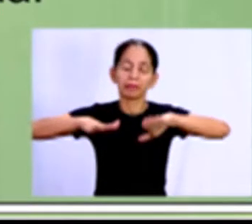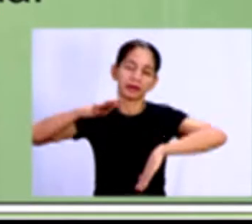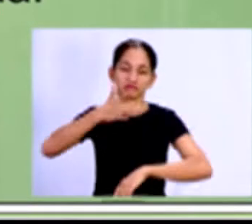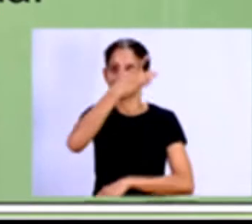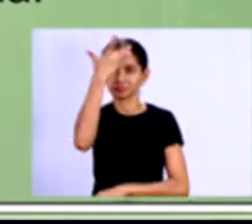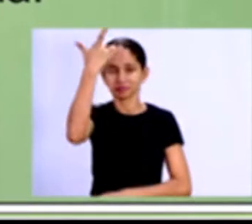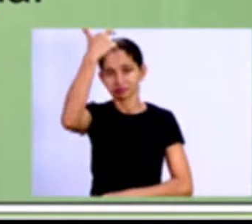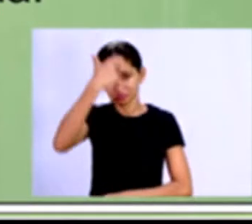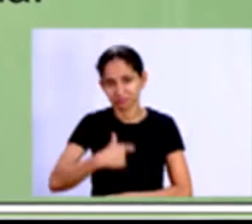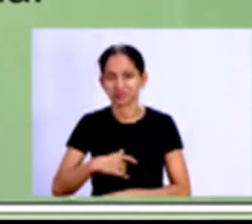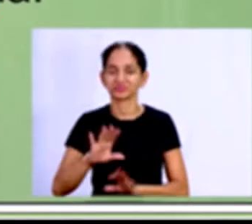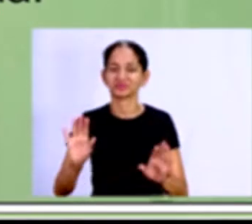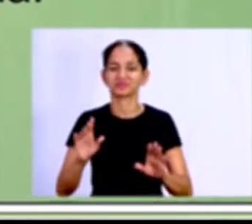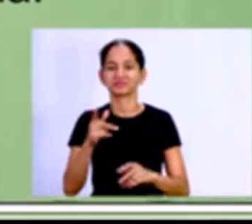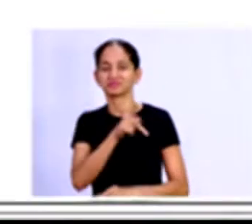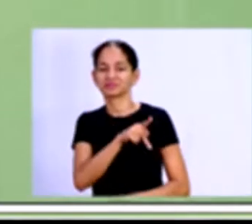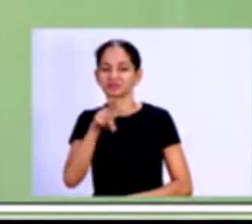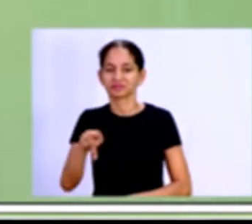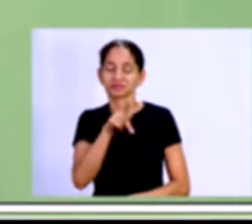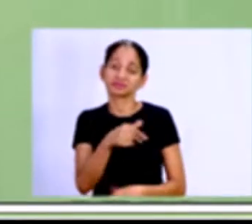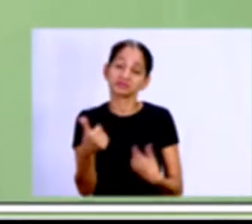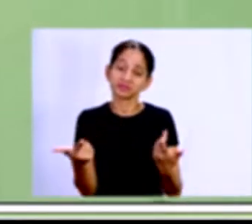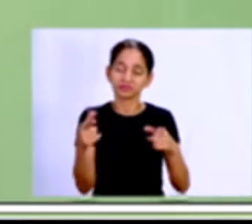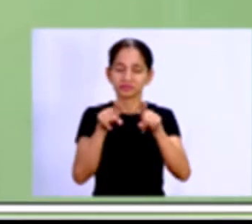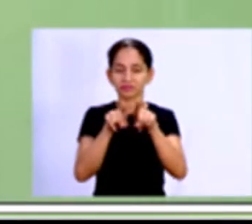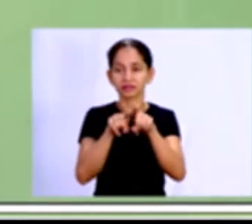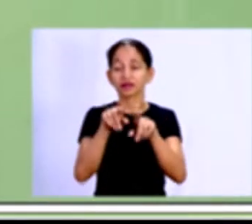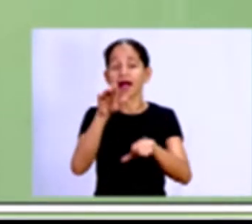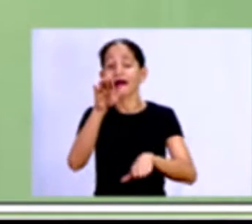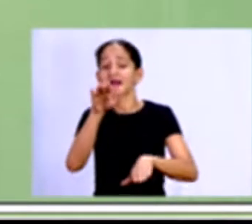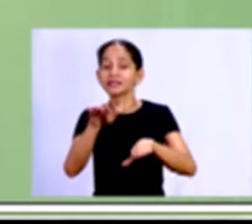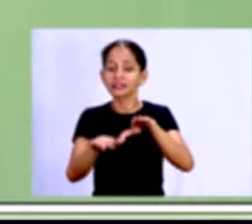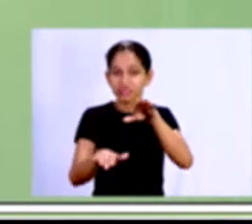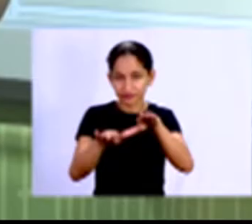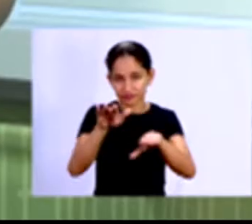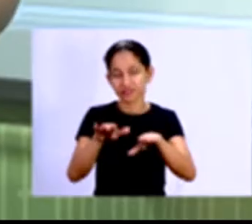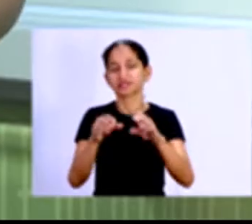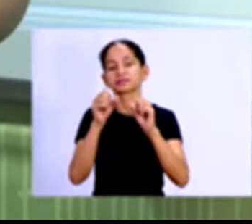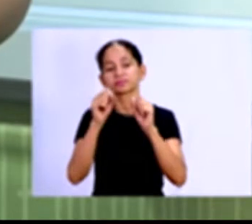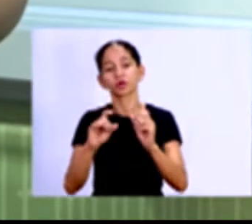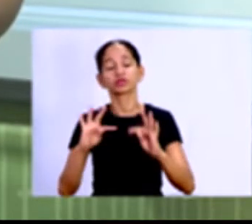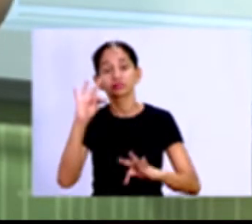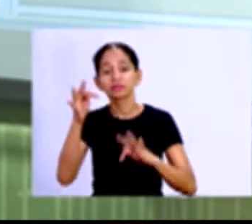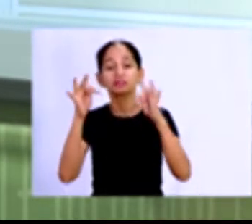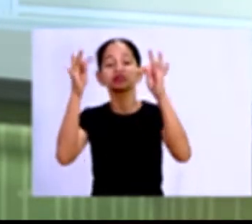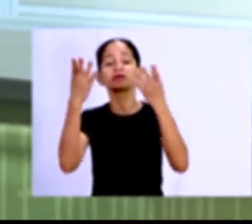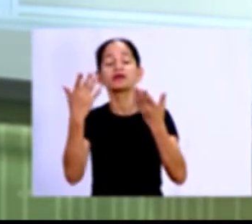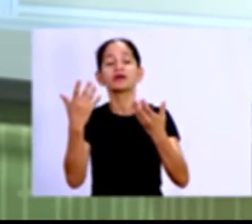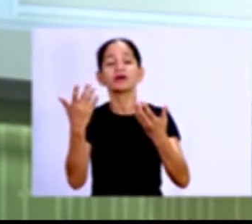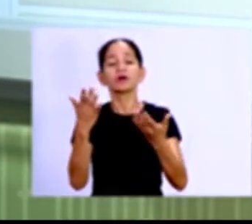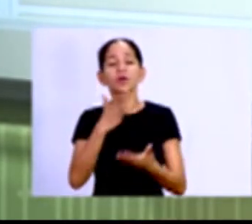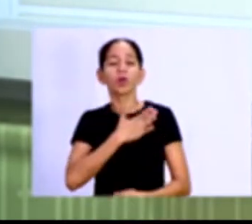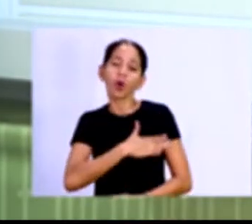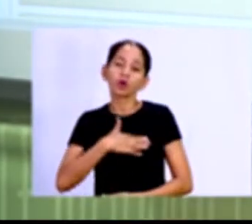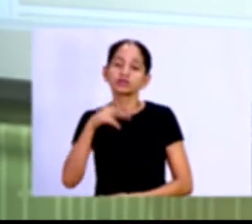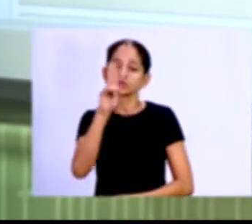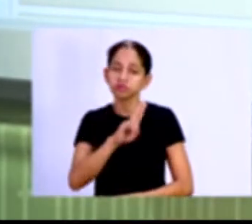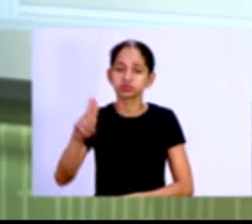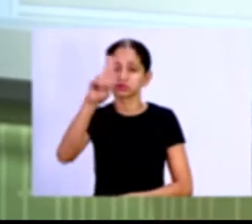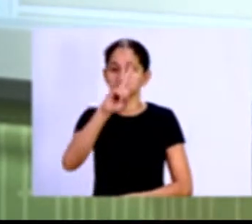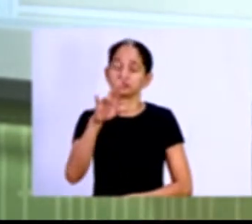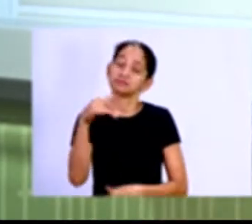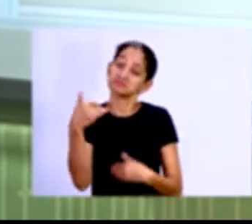ser empregada. Então, o que nós temos aqui? Dependendo do tipo de tecnologia que você utiliza, você vai ter